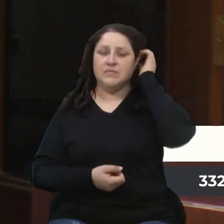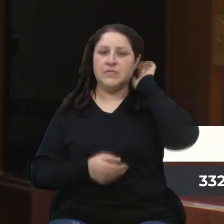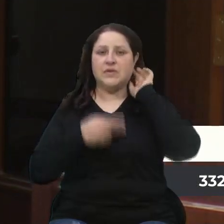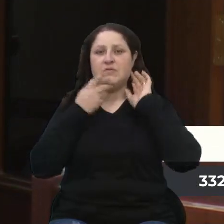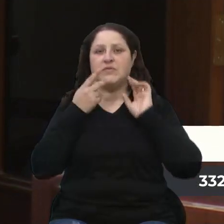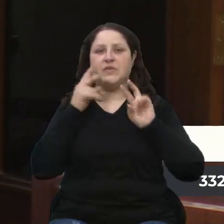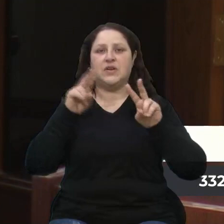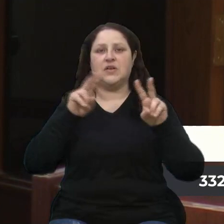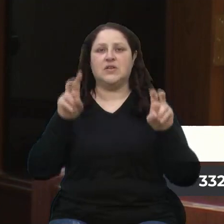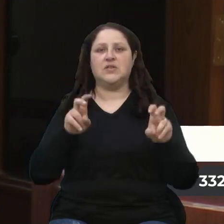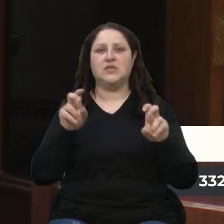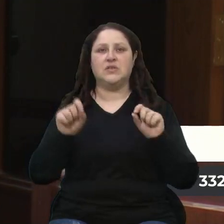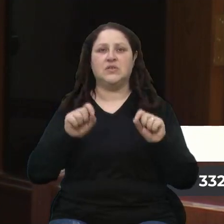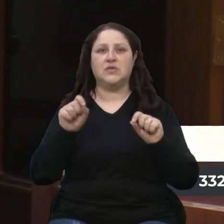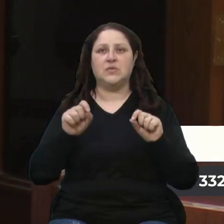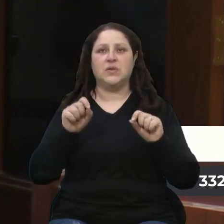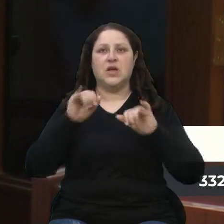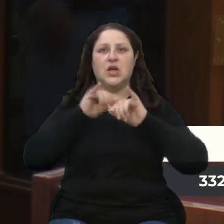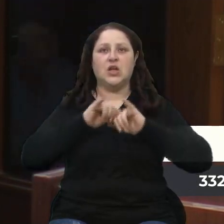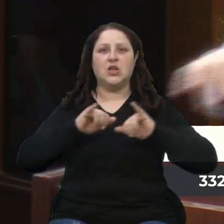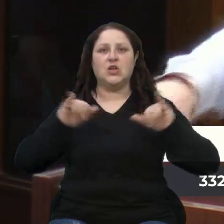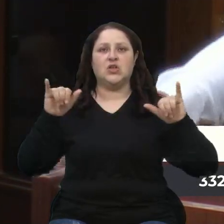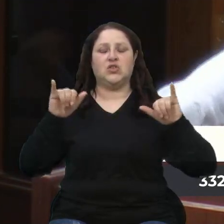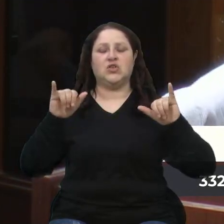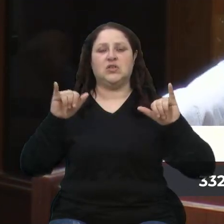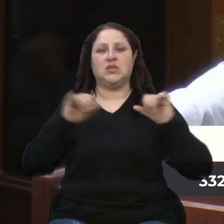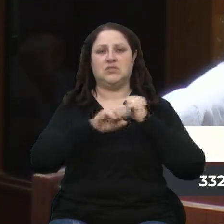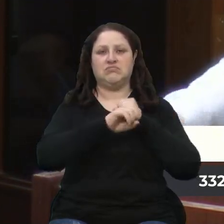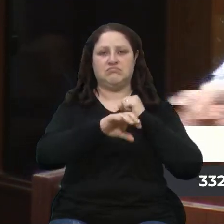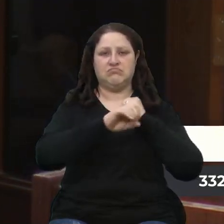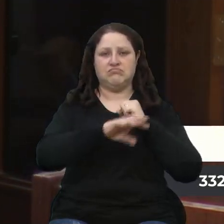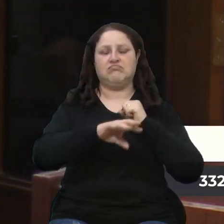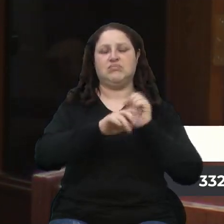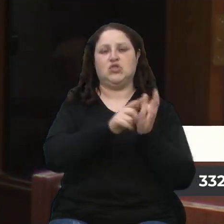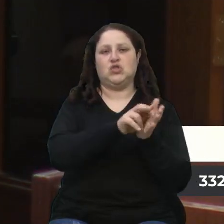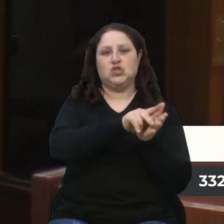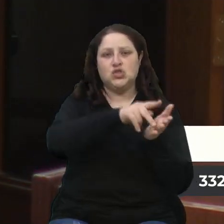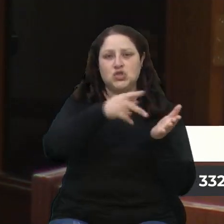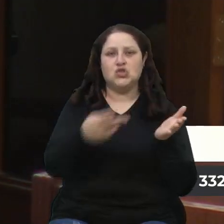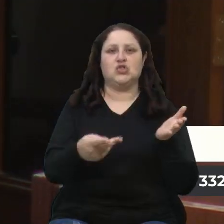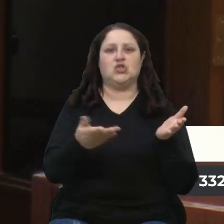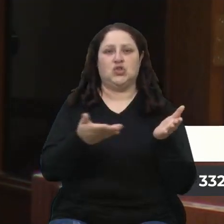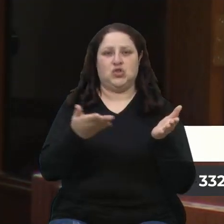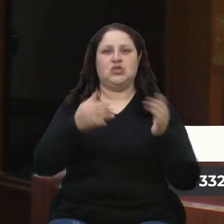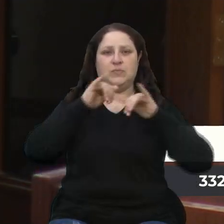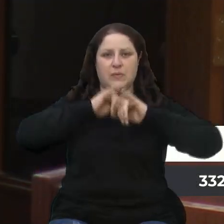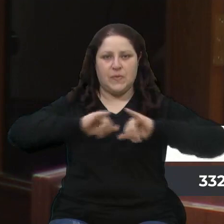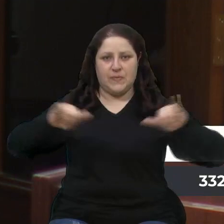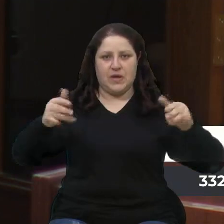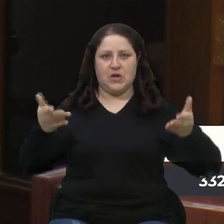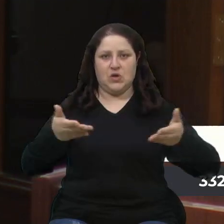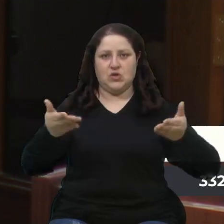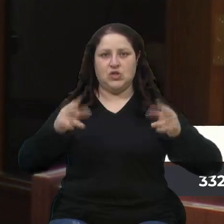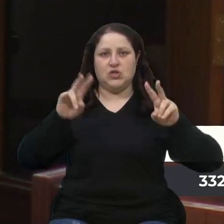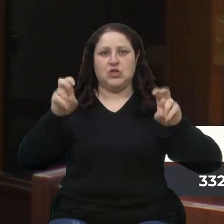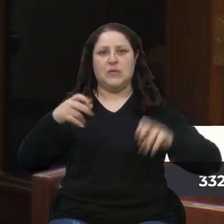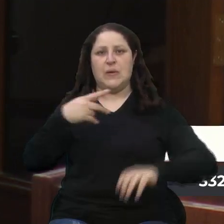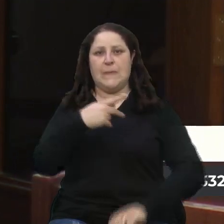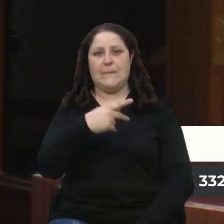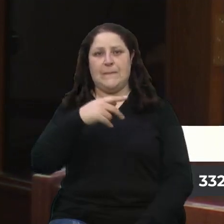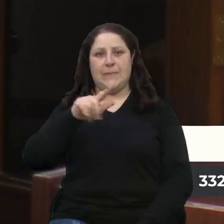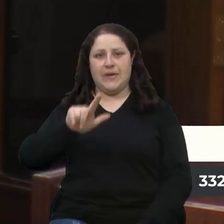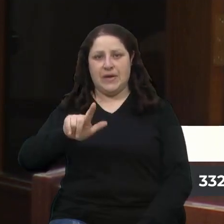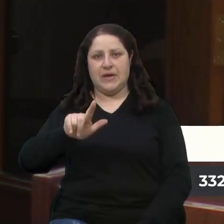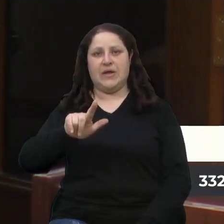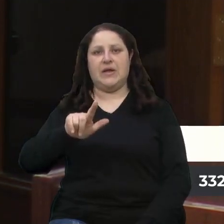falando sobre uma notícia veiculada na imprensa, no Jornal Pioneiro de hoje, sobre um PL